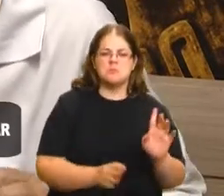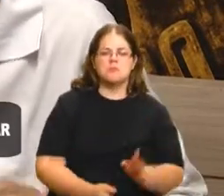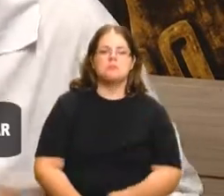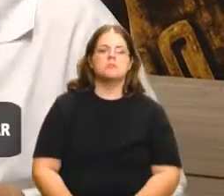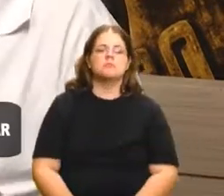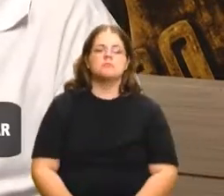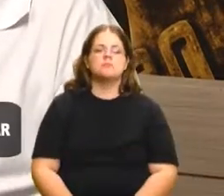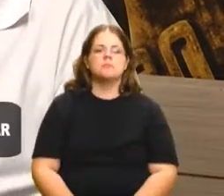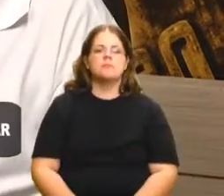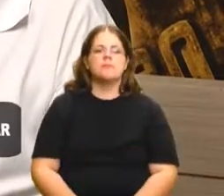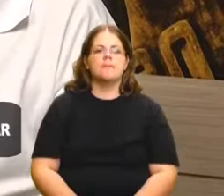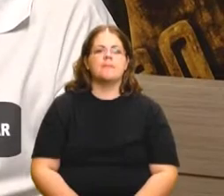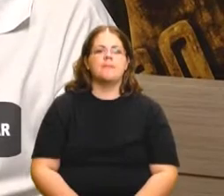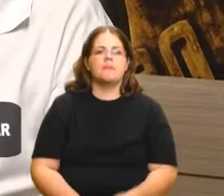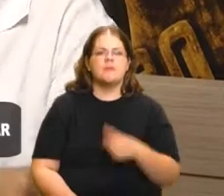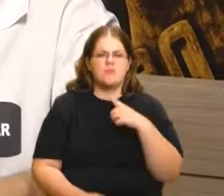daquilo.